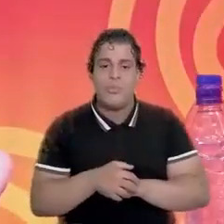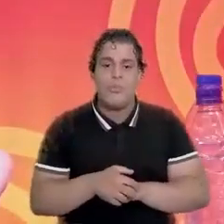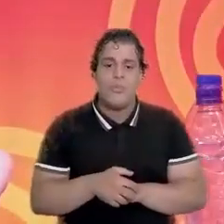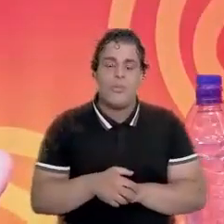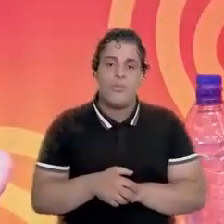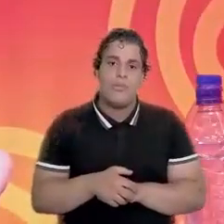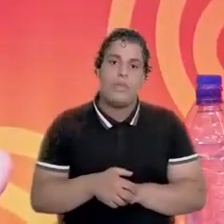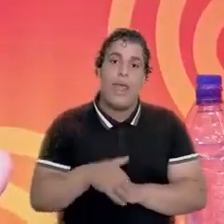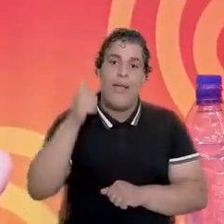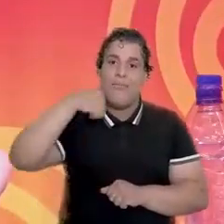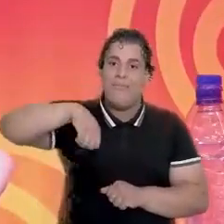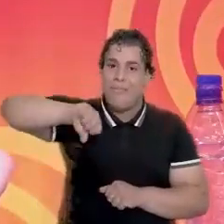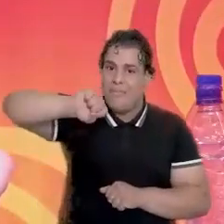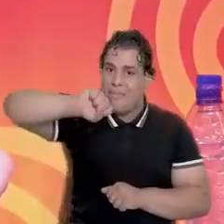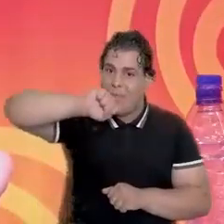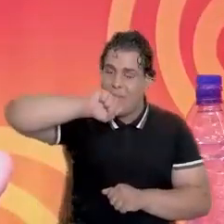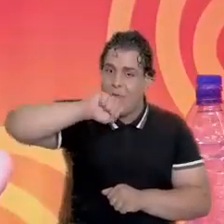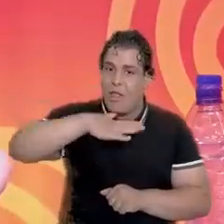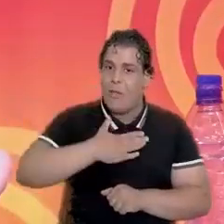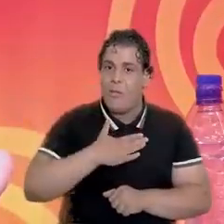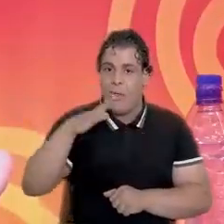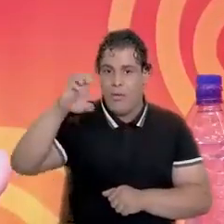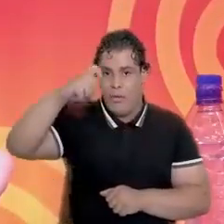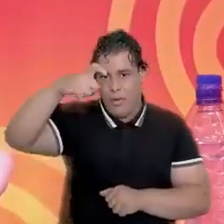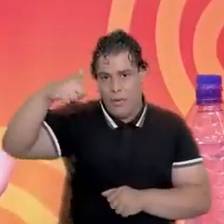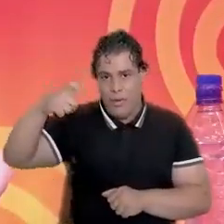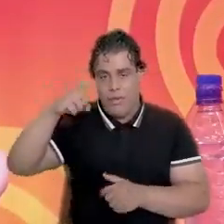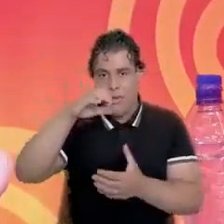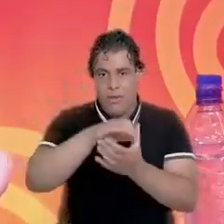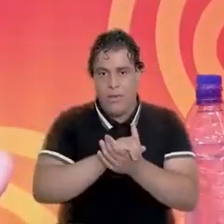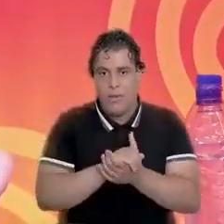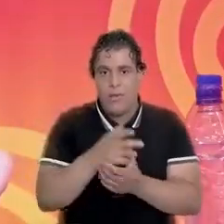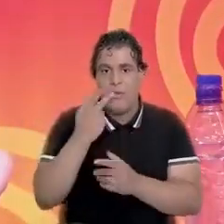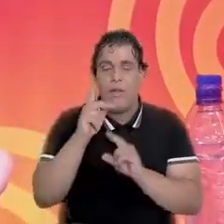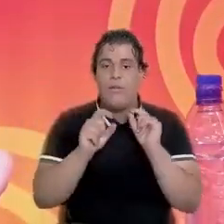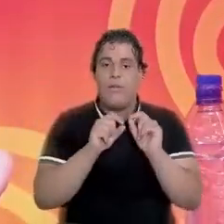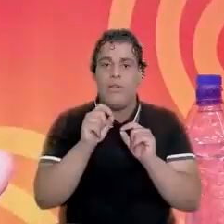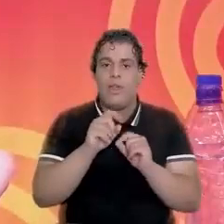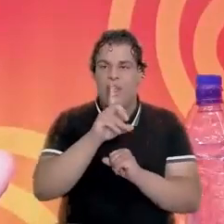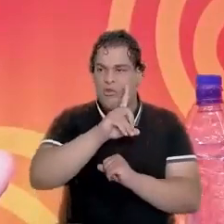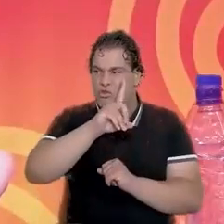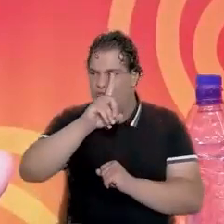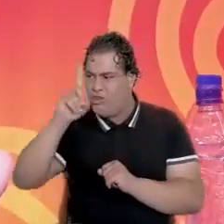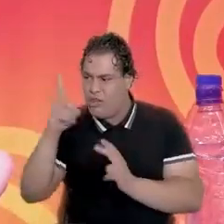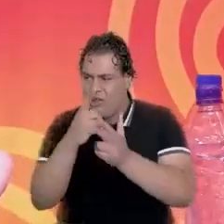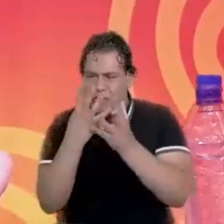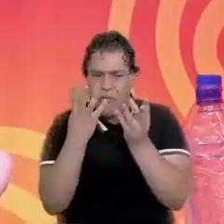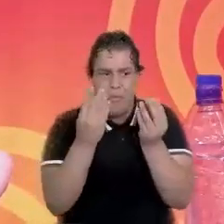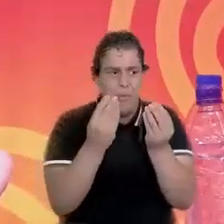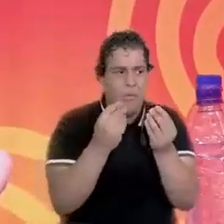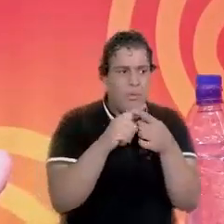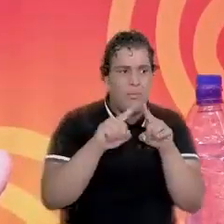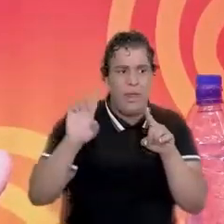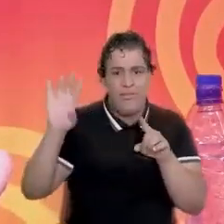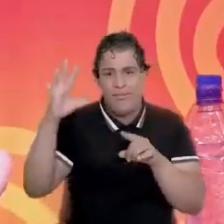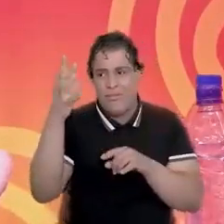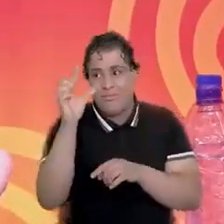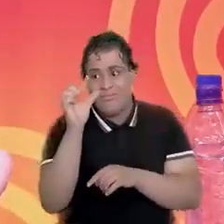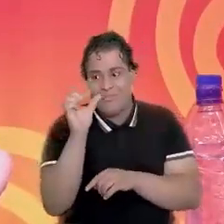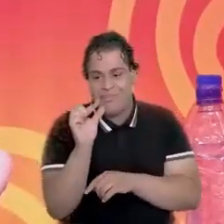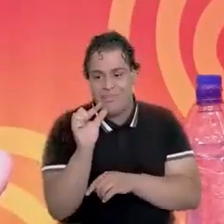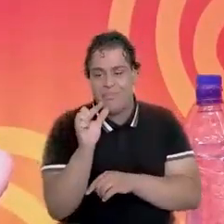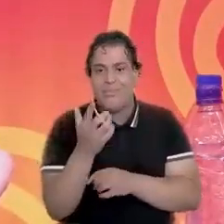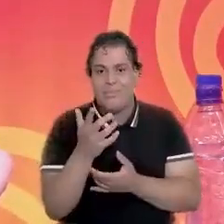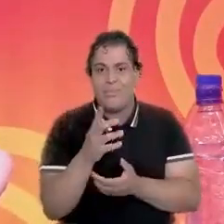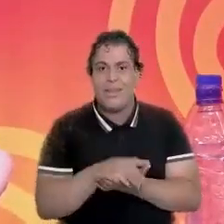a mãe do meu ex-marido, ela falava muito, dias de muito, vésperas de pouco. Então, tudo tinha que economizar, né? Porque não